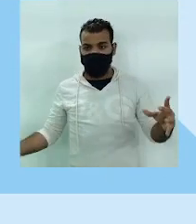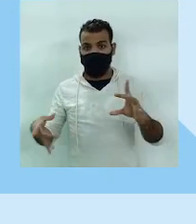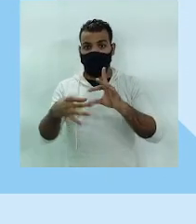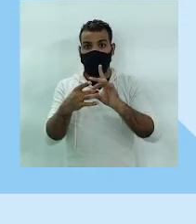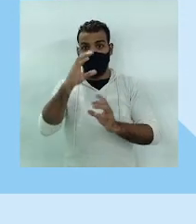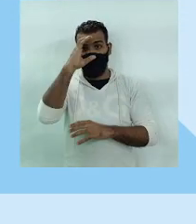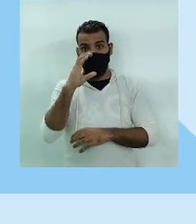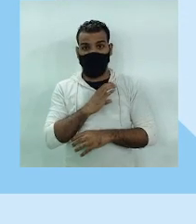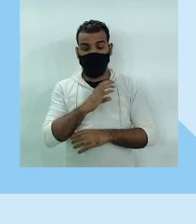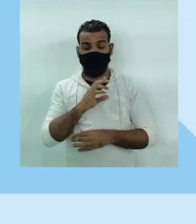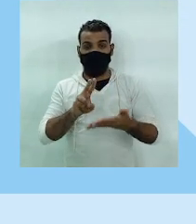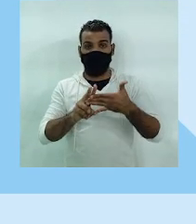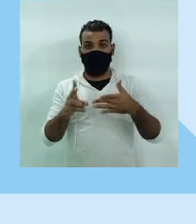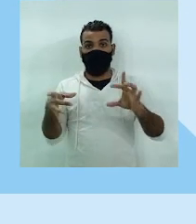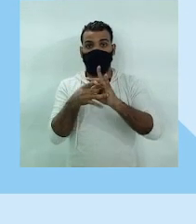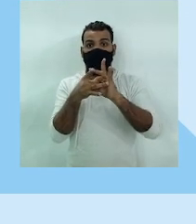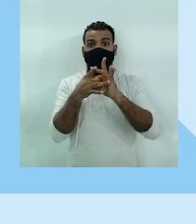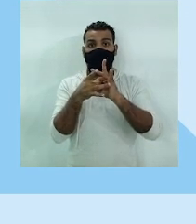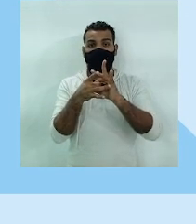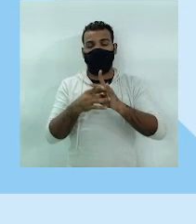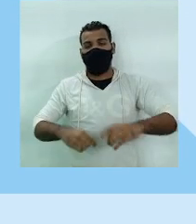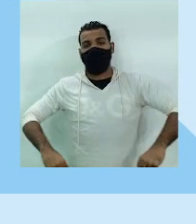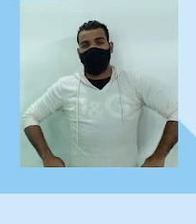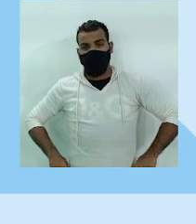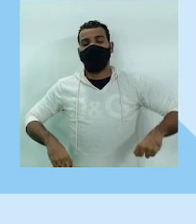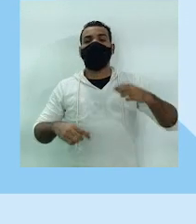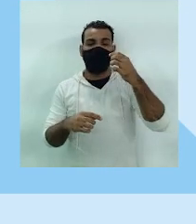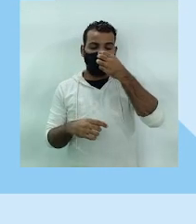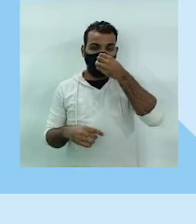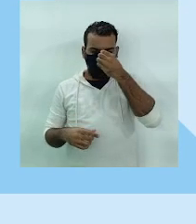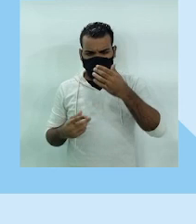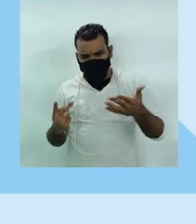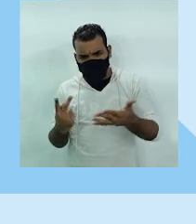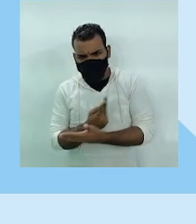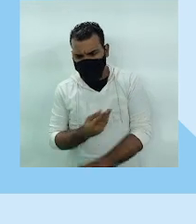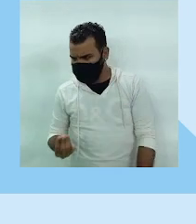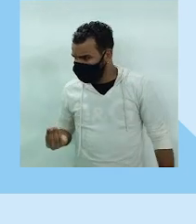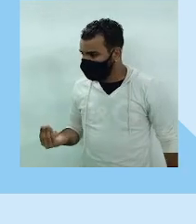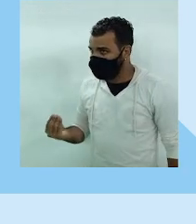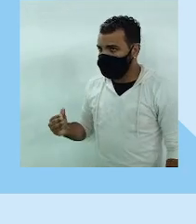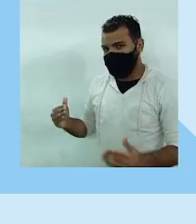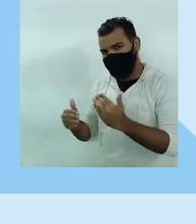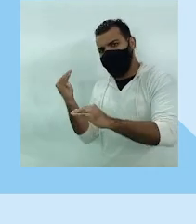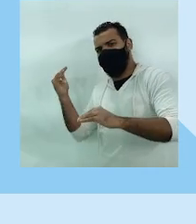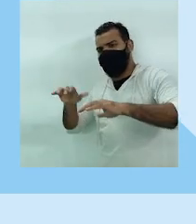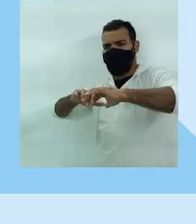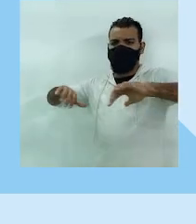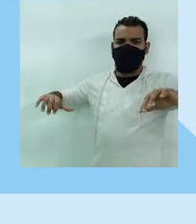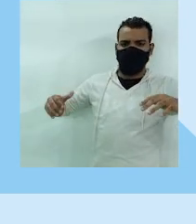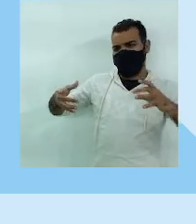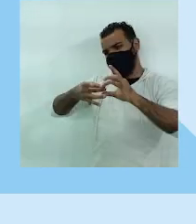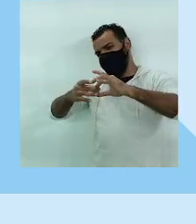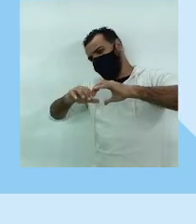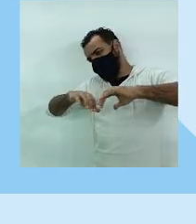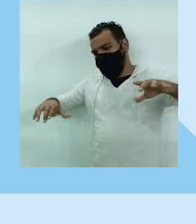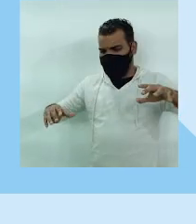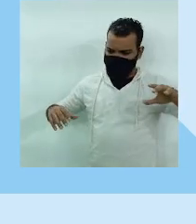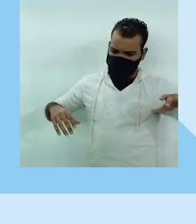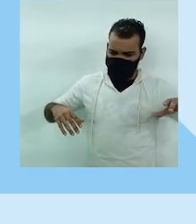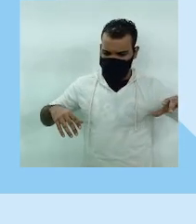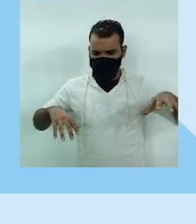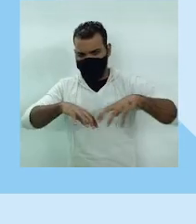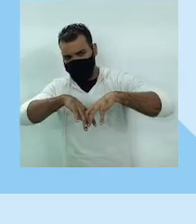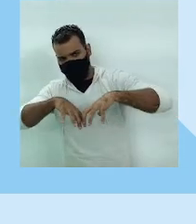né? Aí vem a perseguição Santo Ofício, né? Contra Jaguaripe. Idolatria